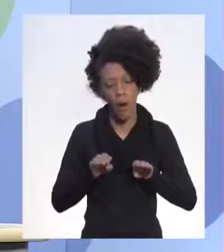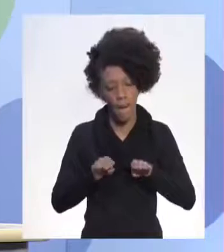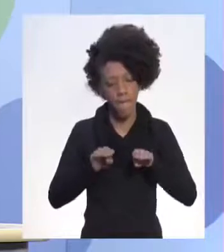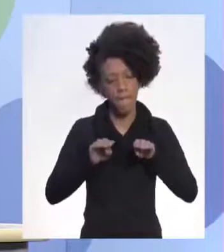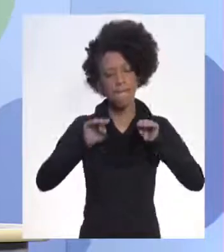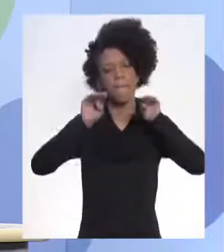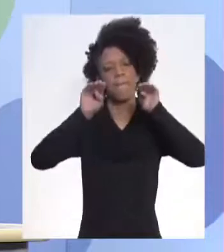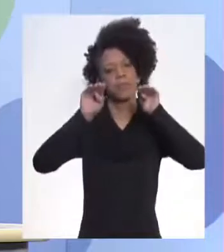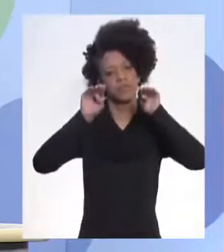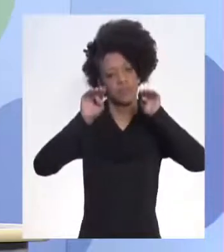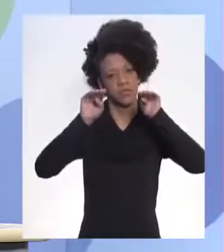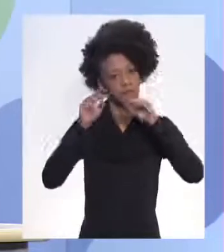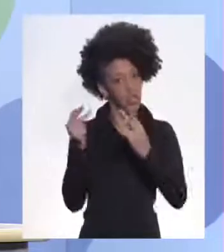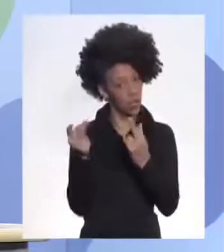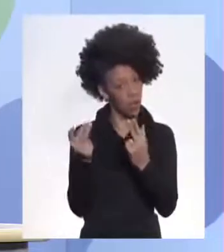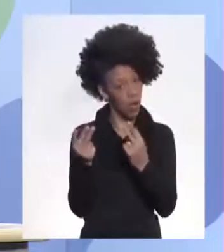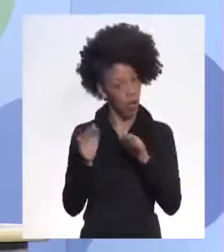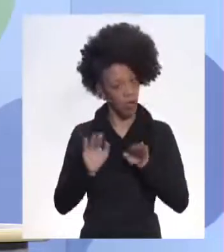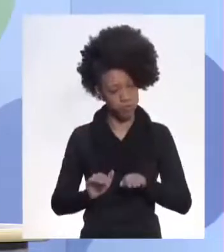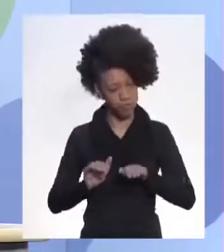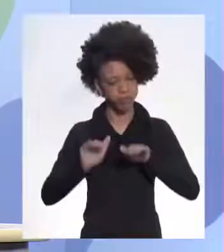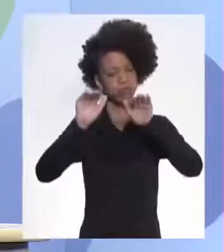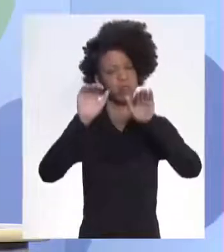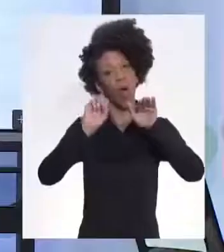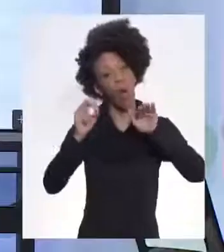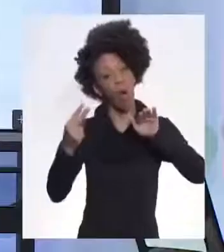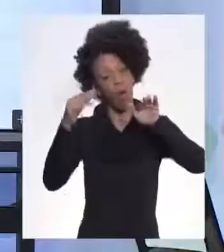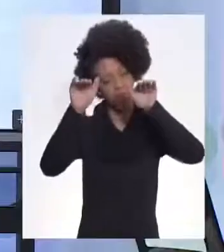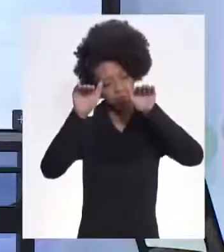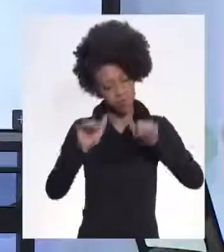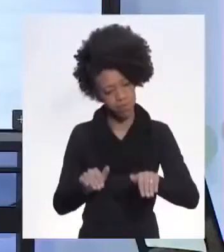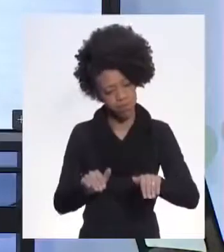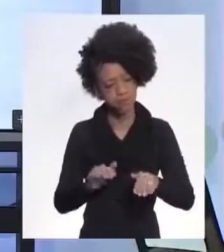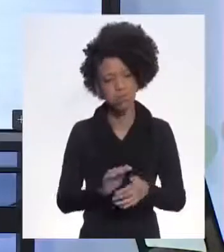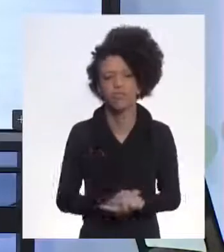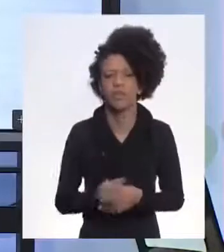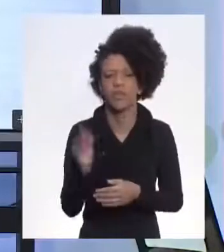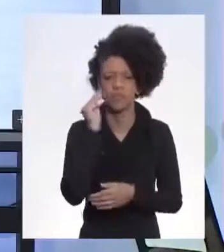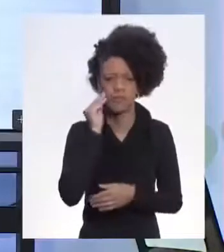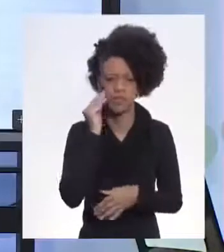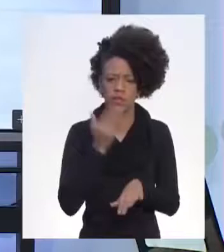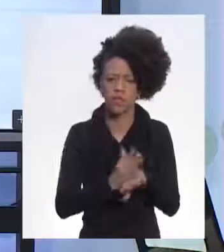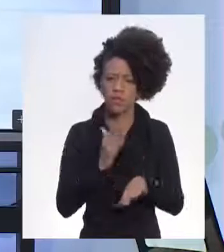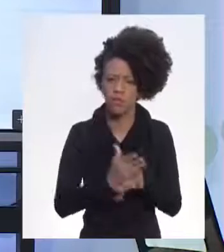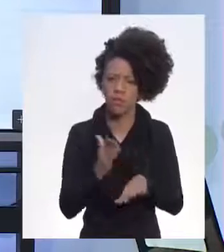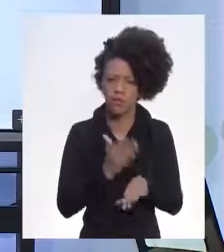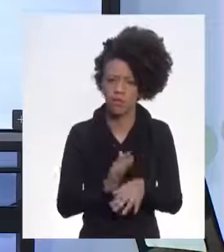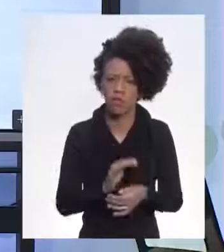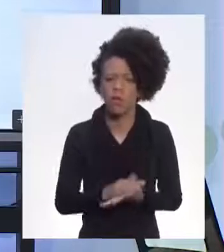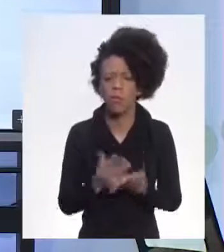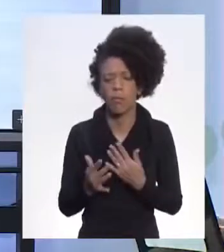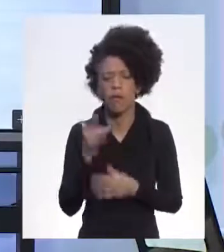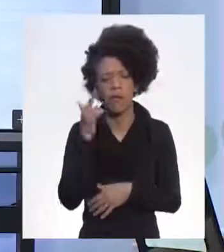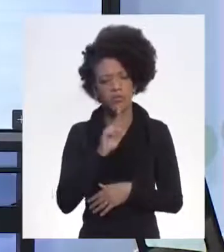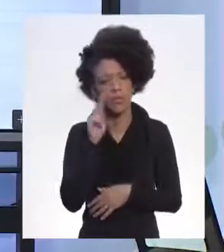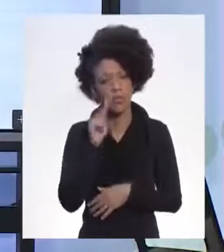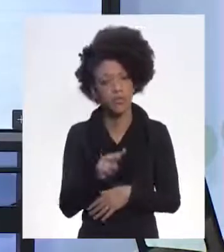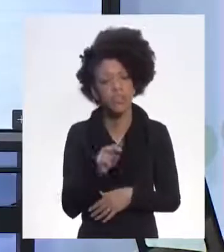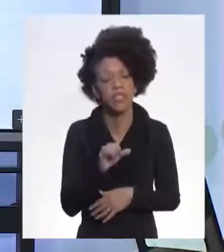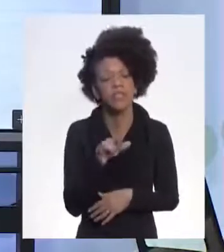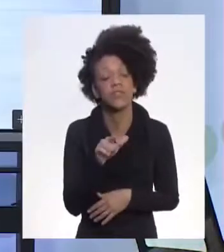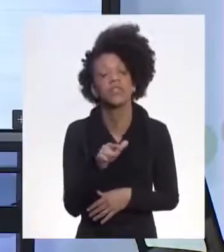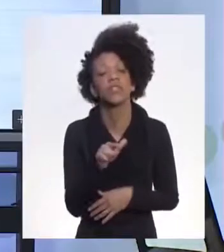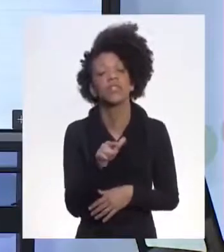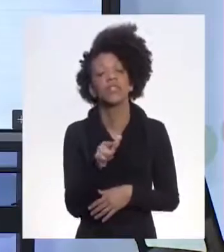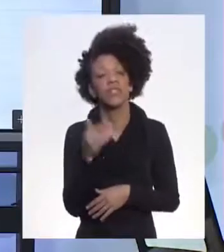na mesma proporção. Beleza. Vamos tentar, então, fazer um exercício para ver se a gente consegue ver, se vocês